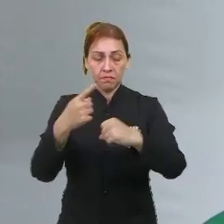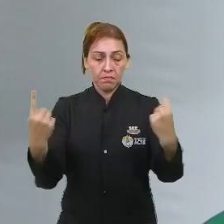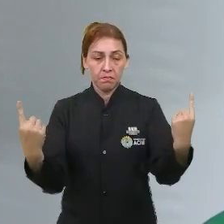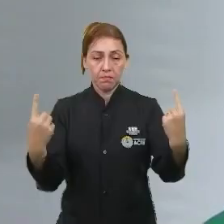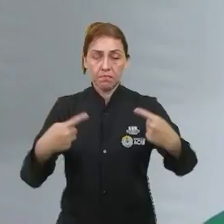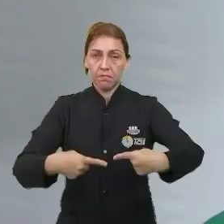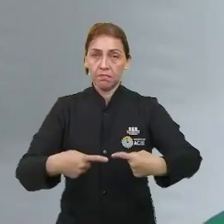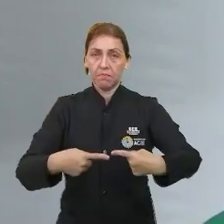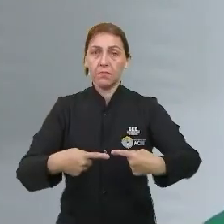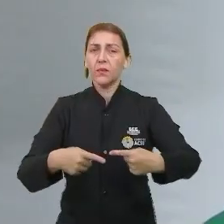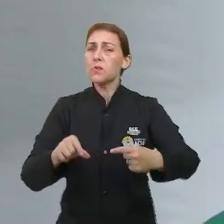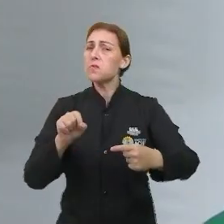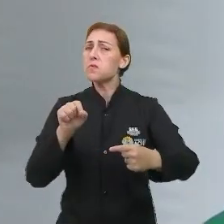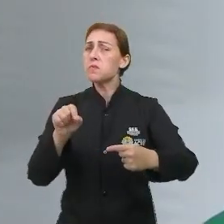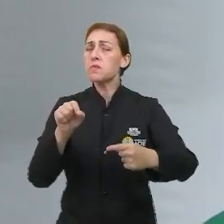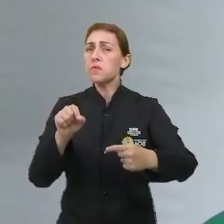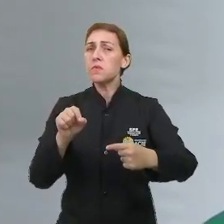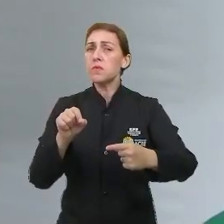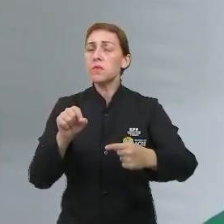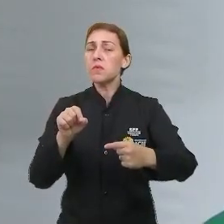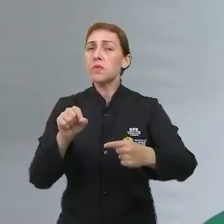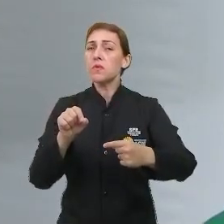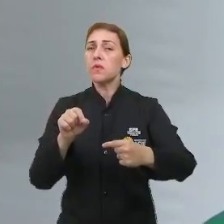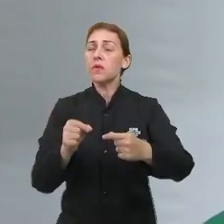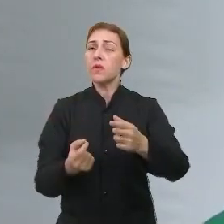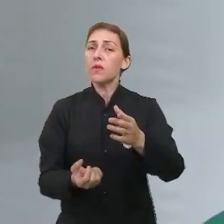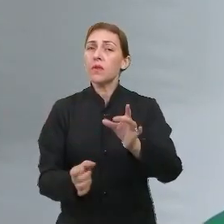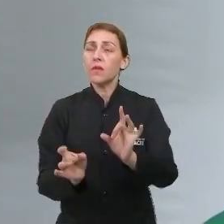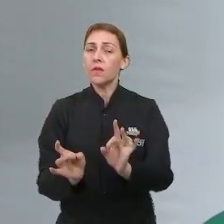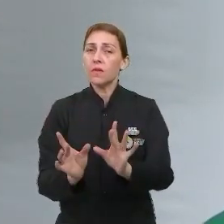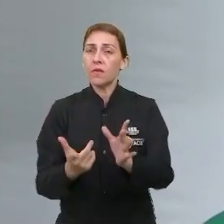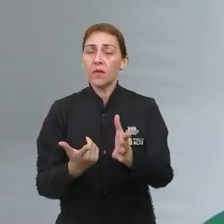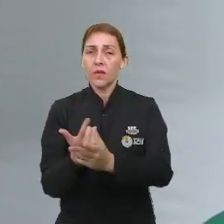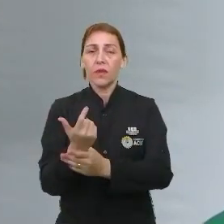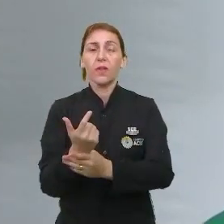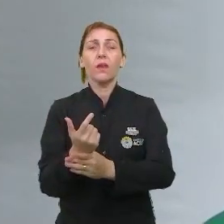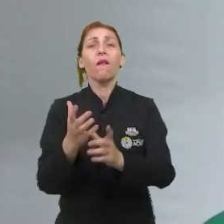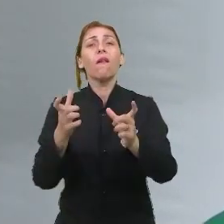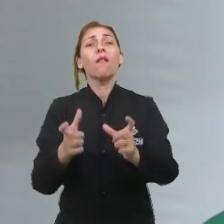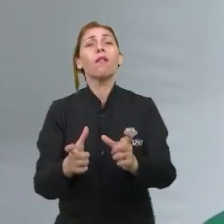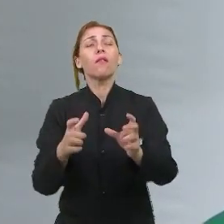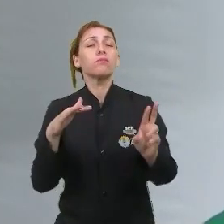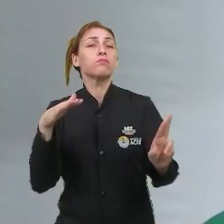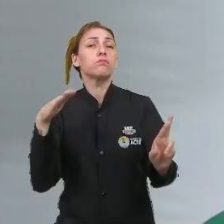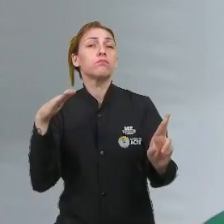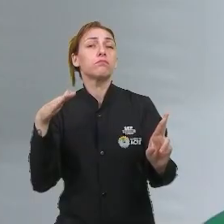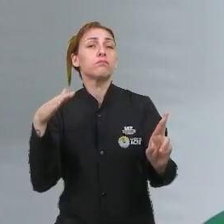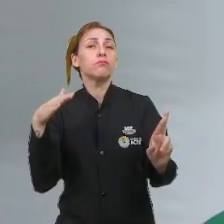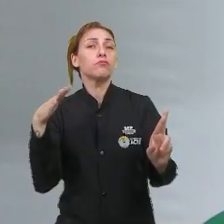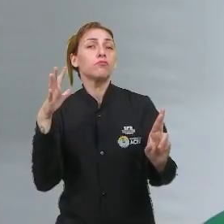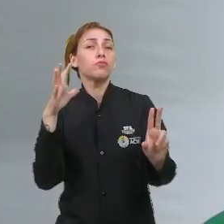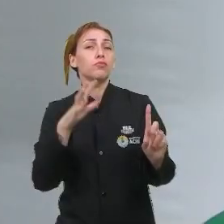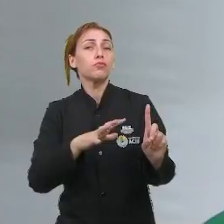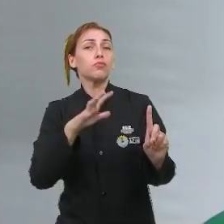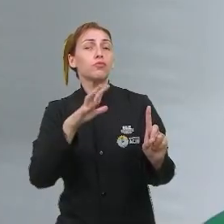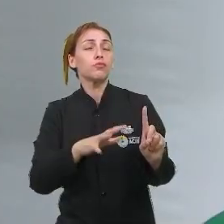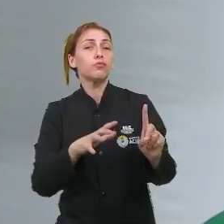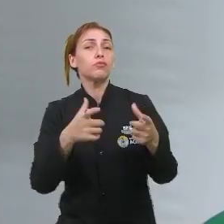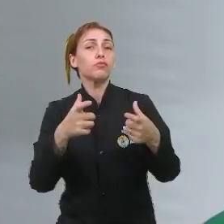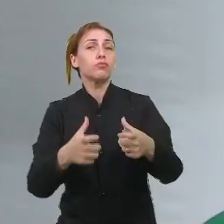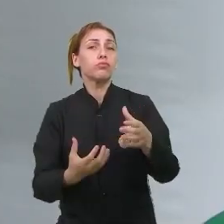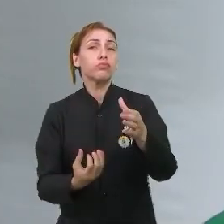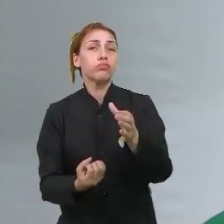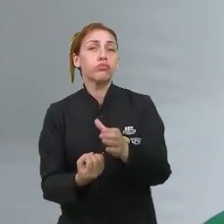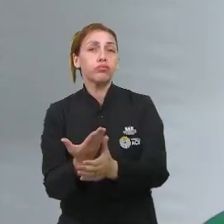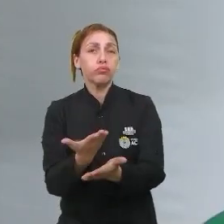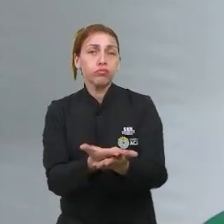disputando. Disputando o quê? Mercado consumidor, áreas de influência, áreas com matéria-prima.